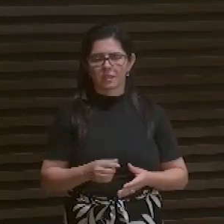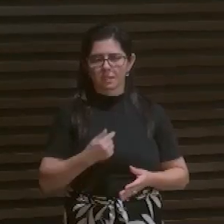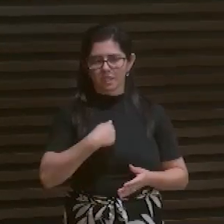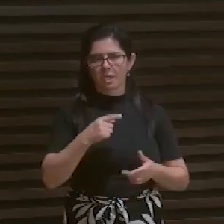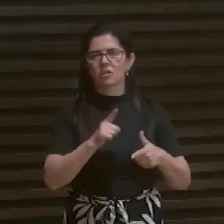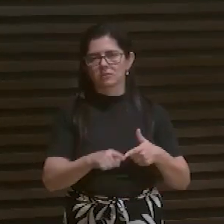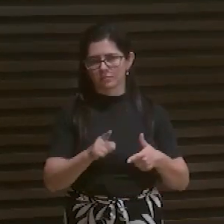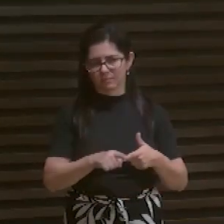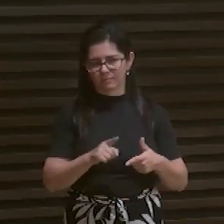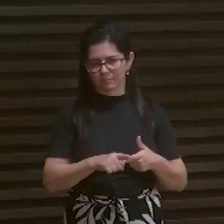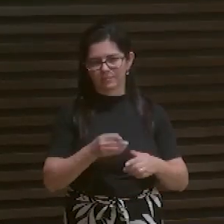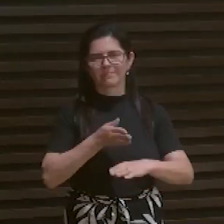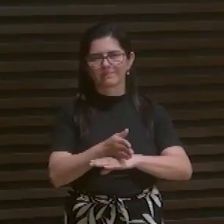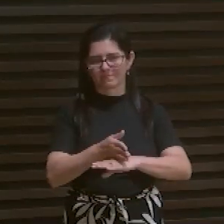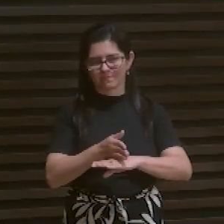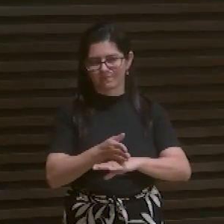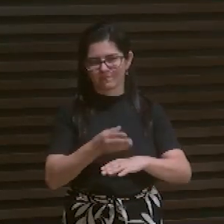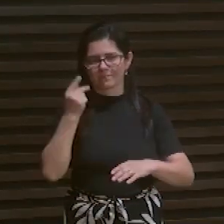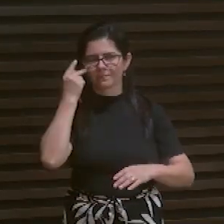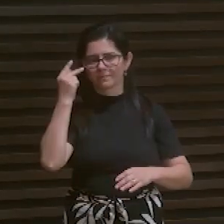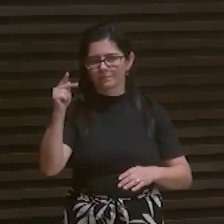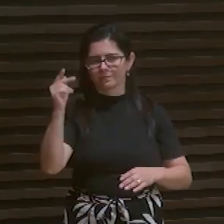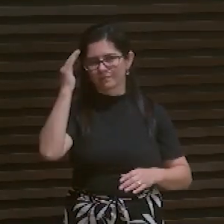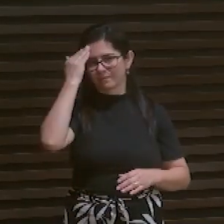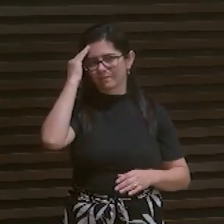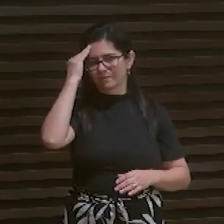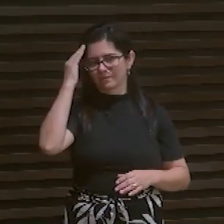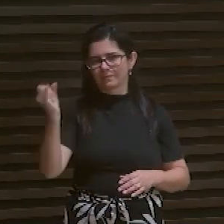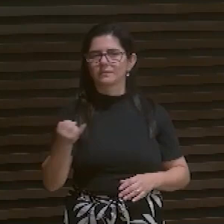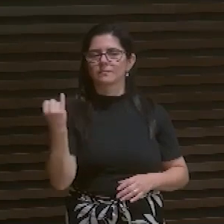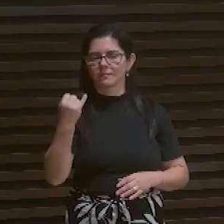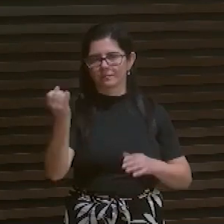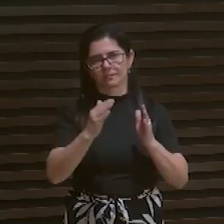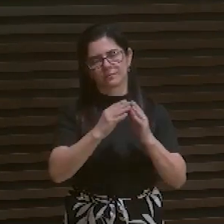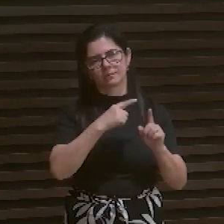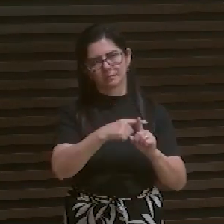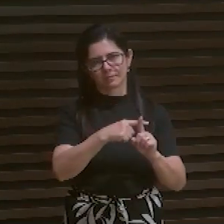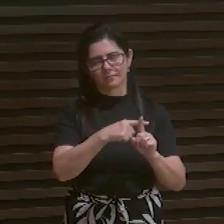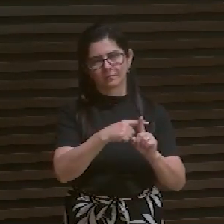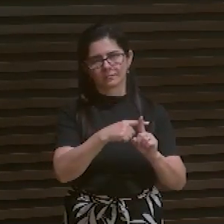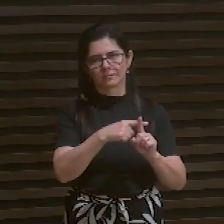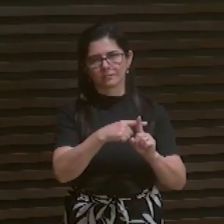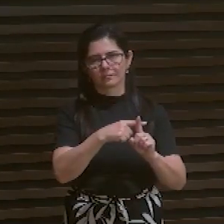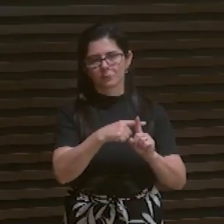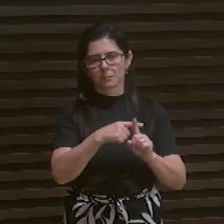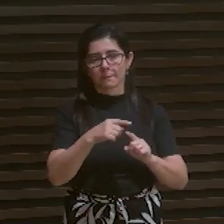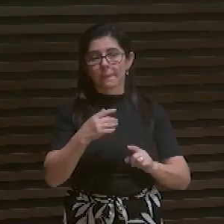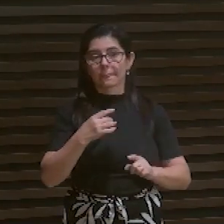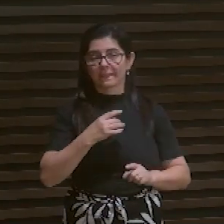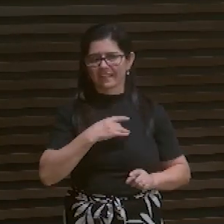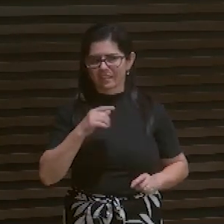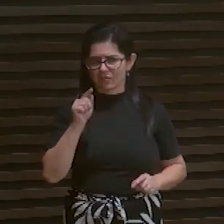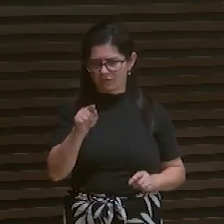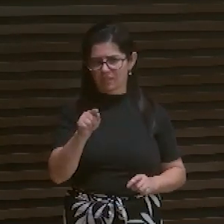ferido, para que eu entendesse a importância da igreja. Então, ai de você que milita contra o corpo